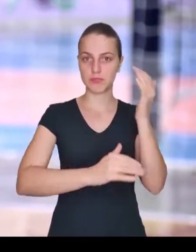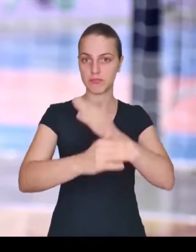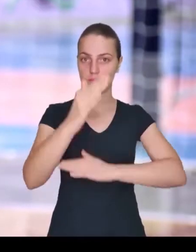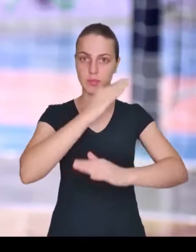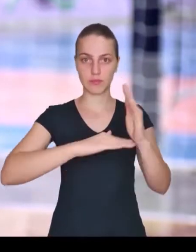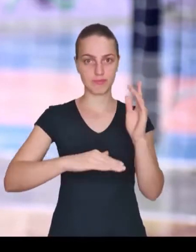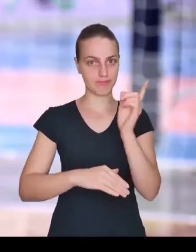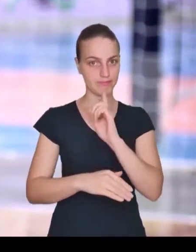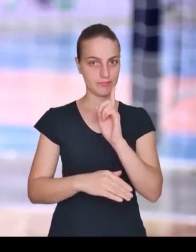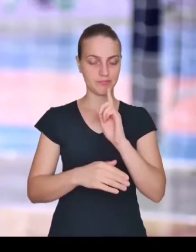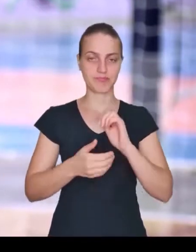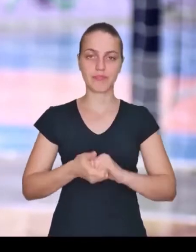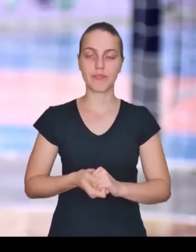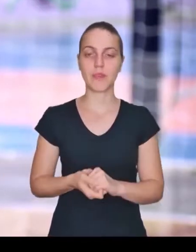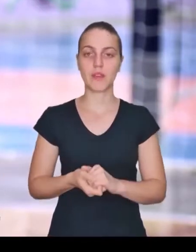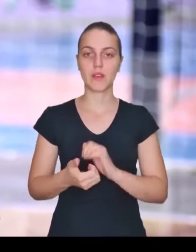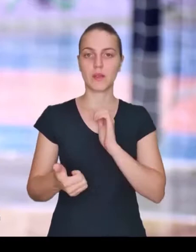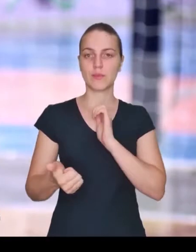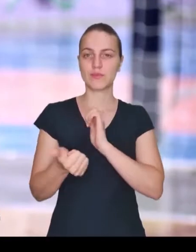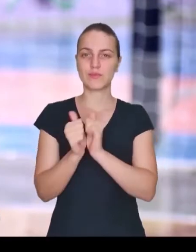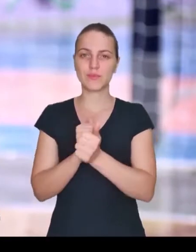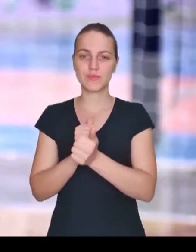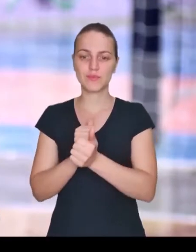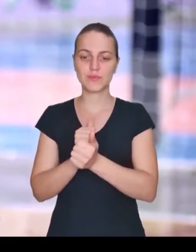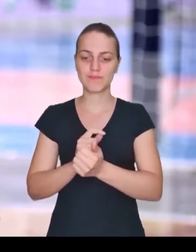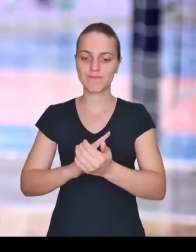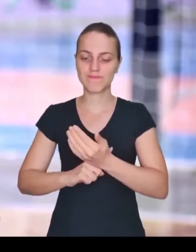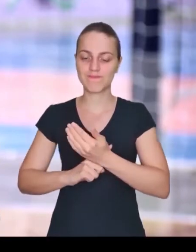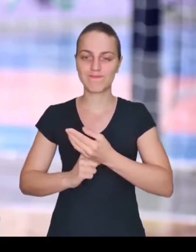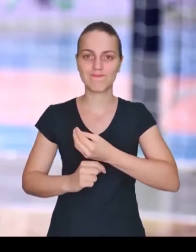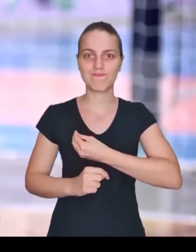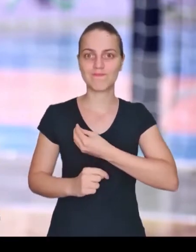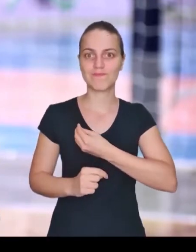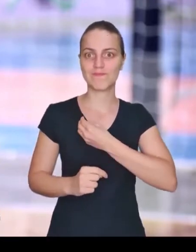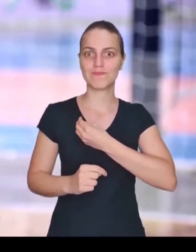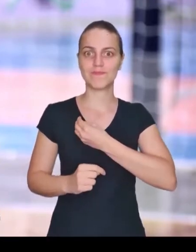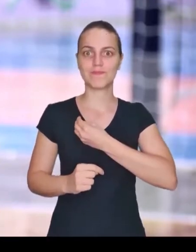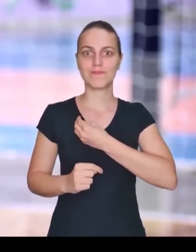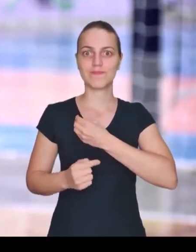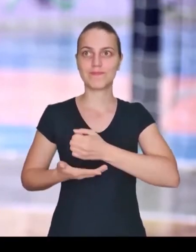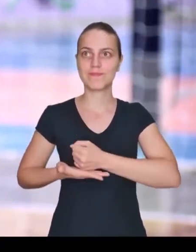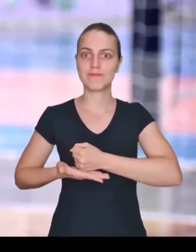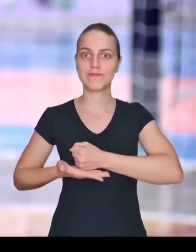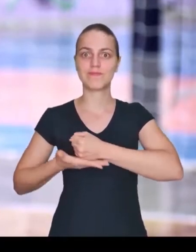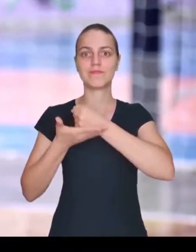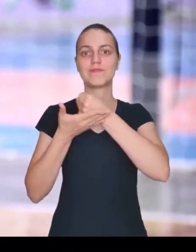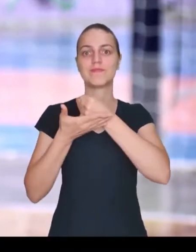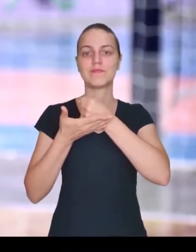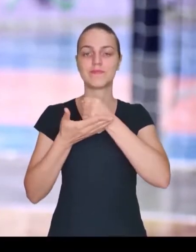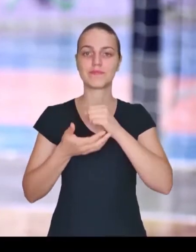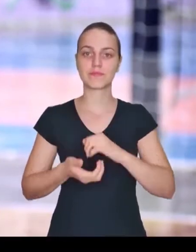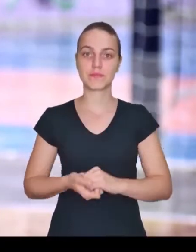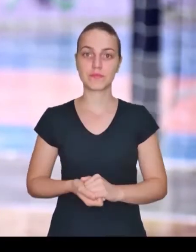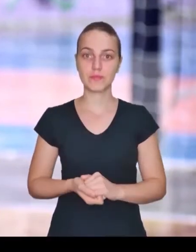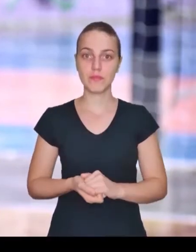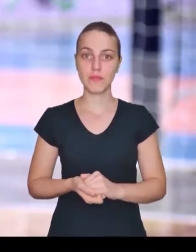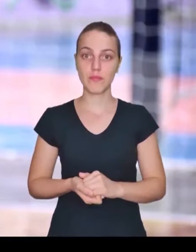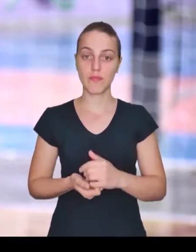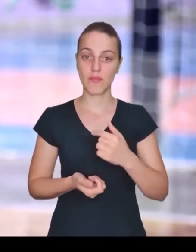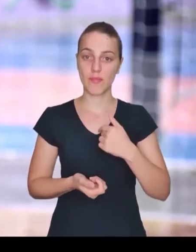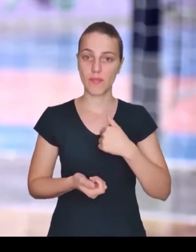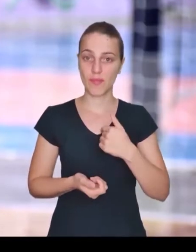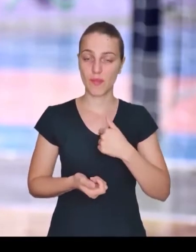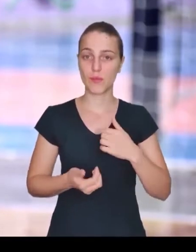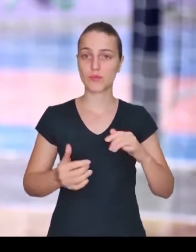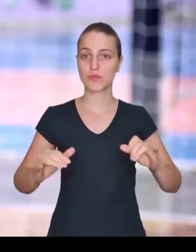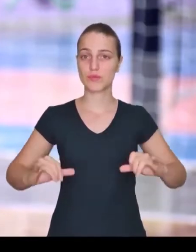Eu coloquei o esporte, eu tenho como um dos principais pilares da minha vida, né? Eu passei por uma situação de